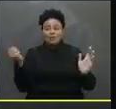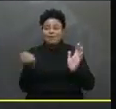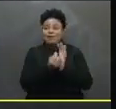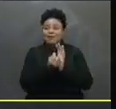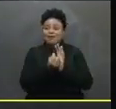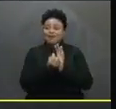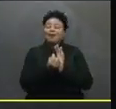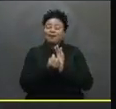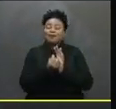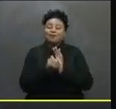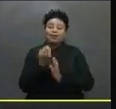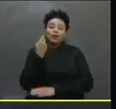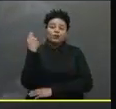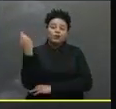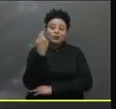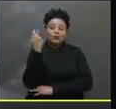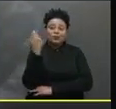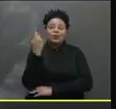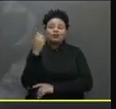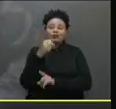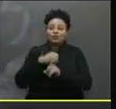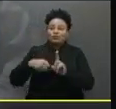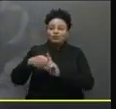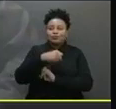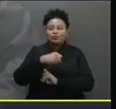gaúcha. De poder,